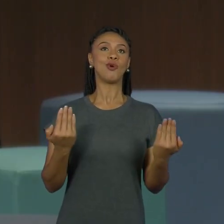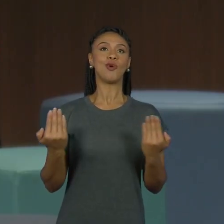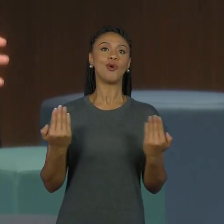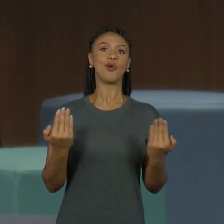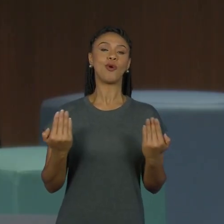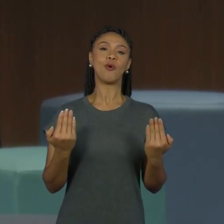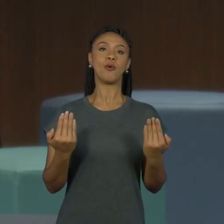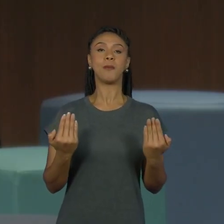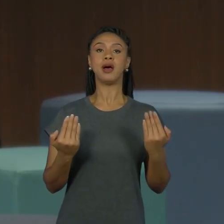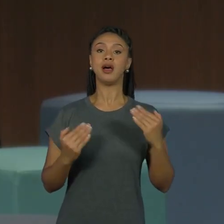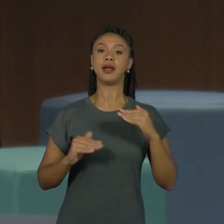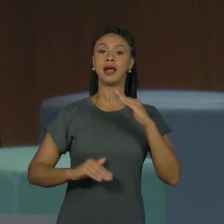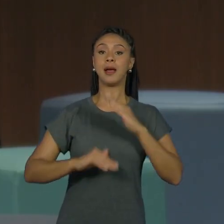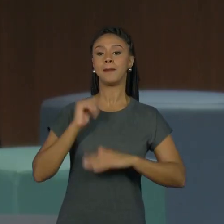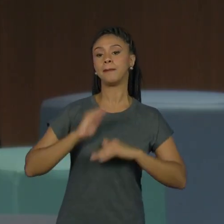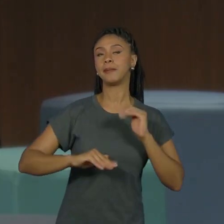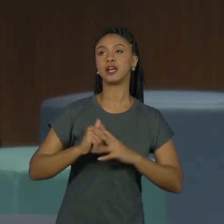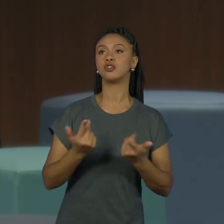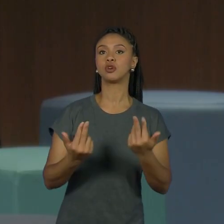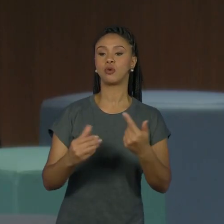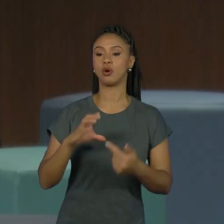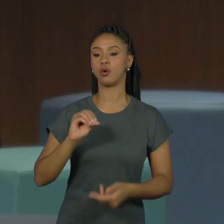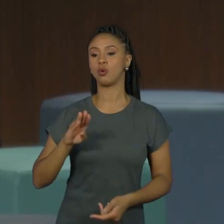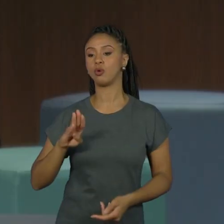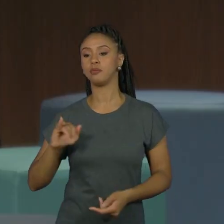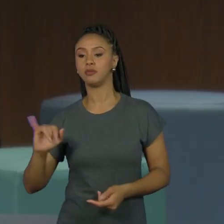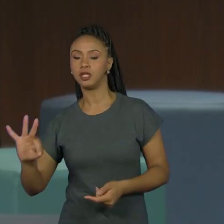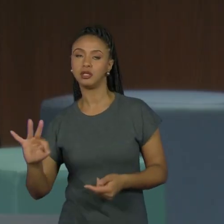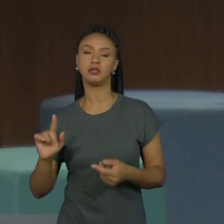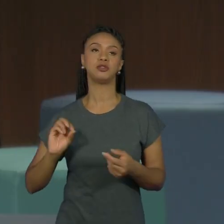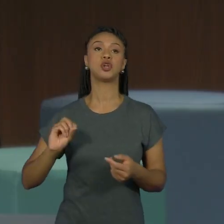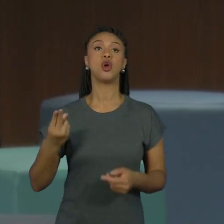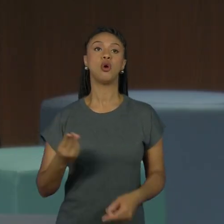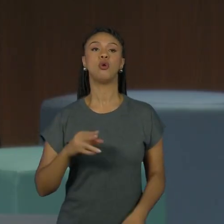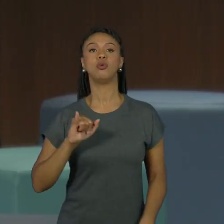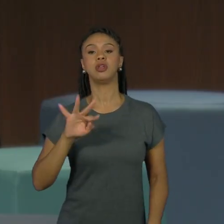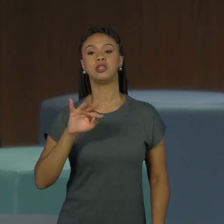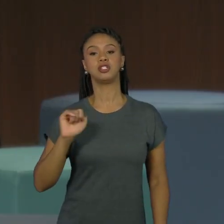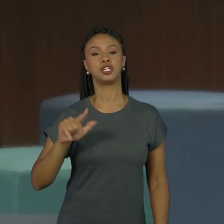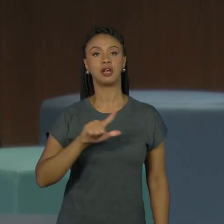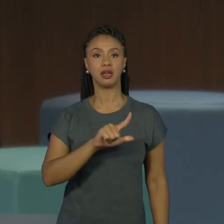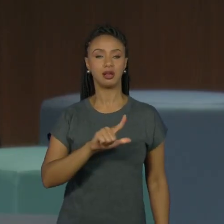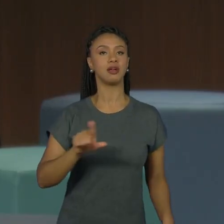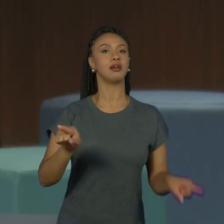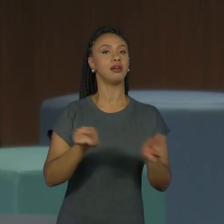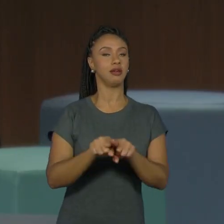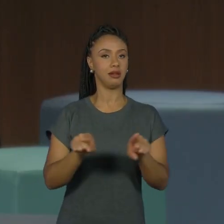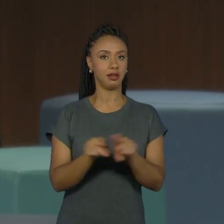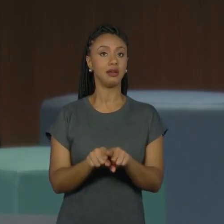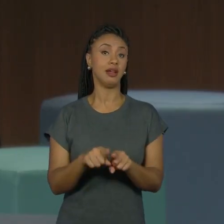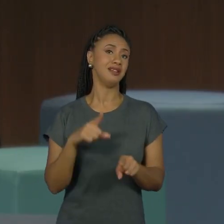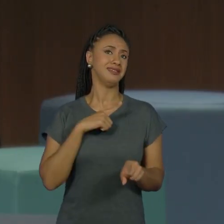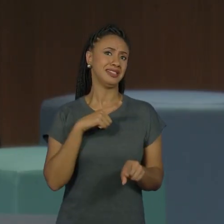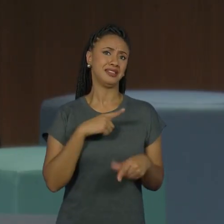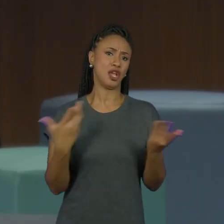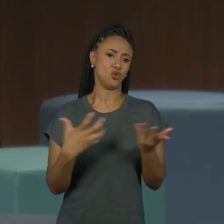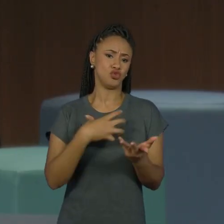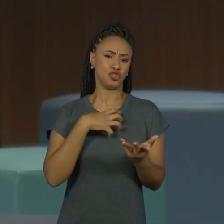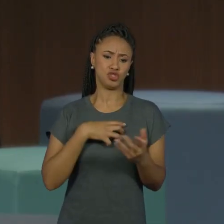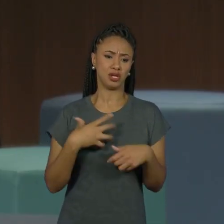melhores práticas do modelo COBIT ou ITIL, né? Então, existem diversos frameworks que